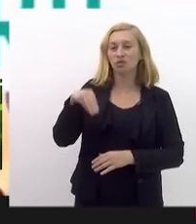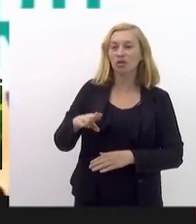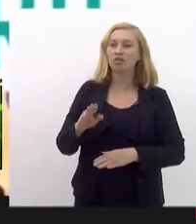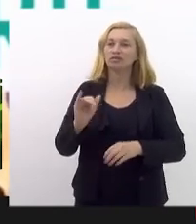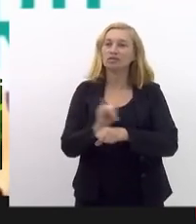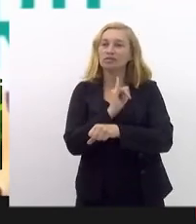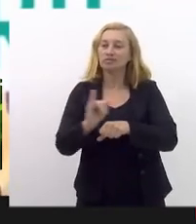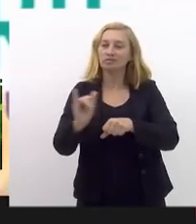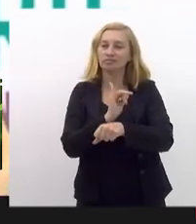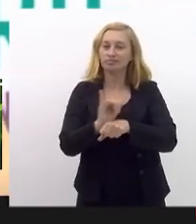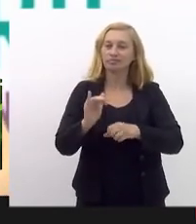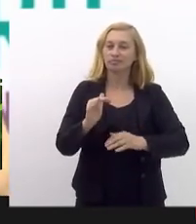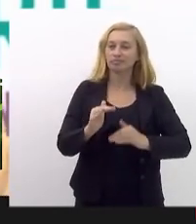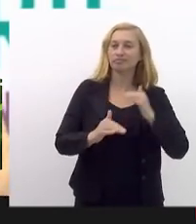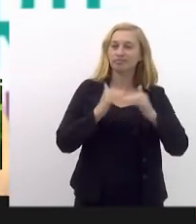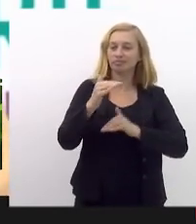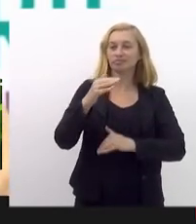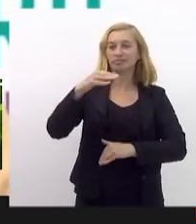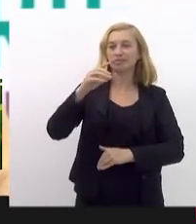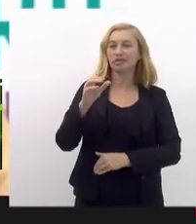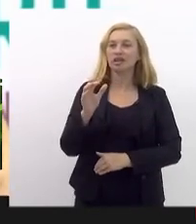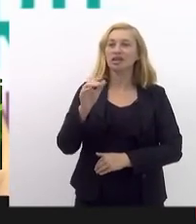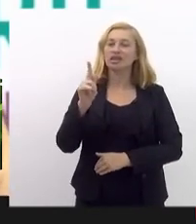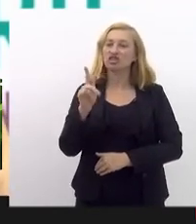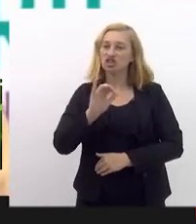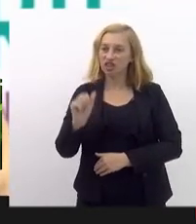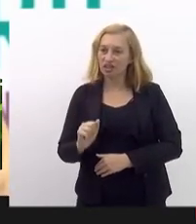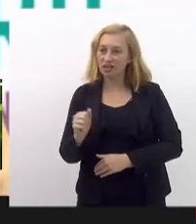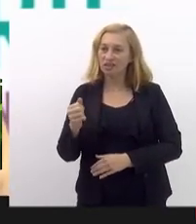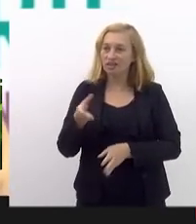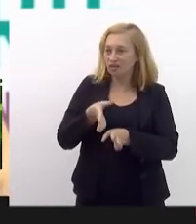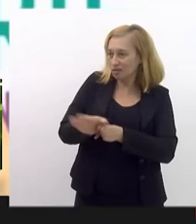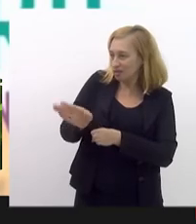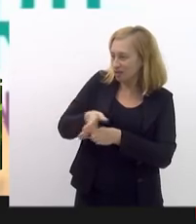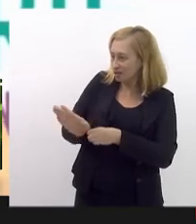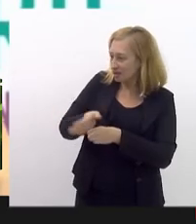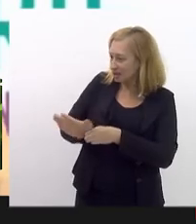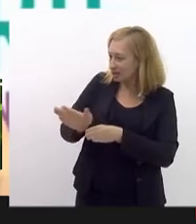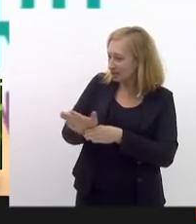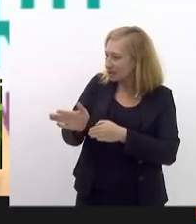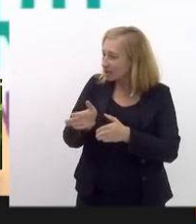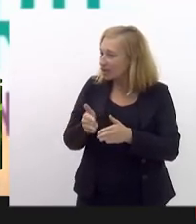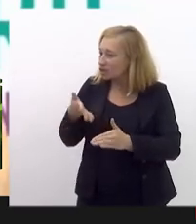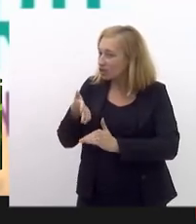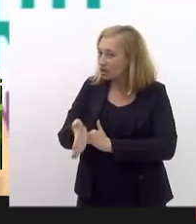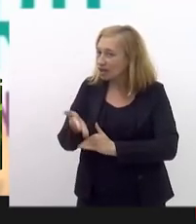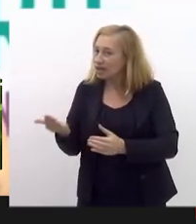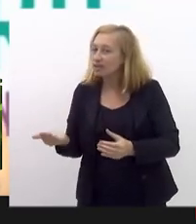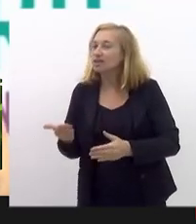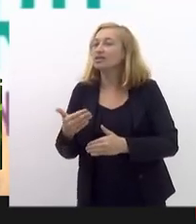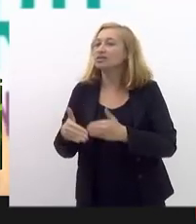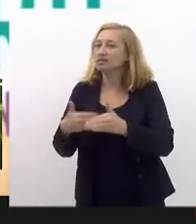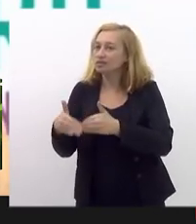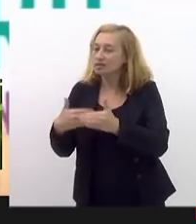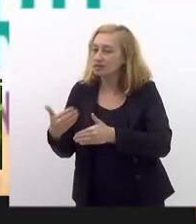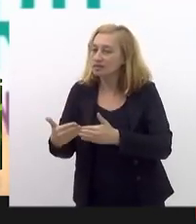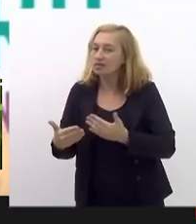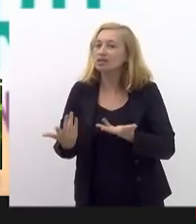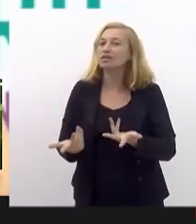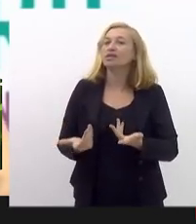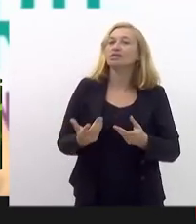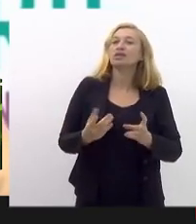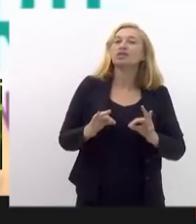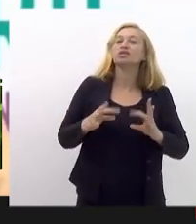a Geisa, que nos orienta nas chegadas desses processos e na luta ao longo por tudo que todos